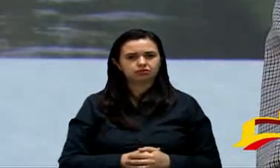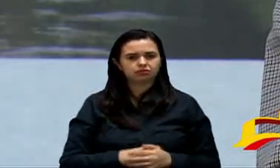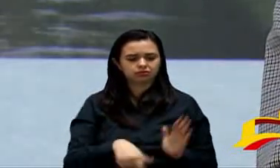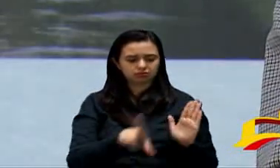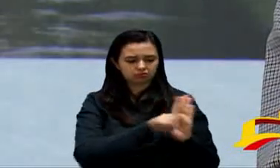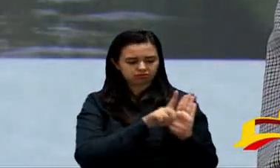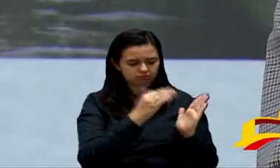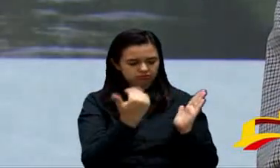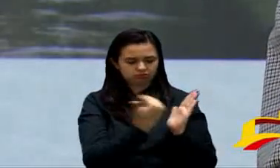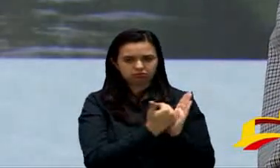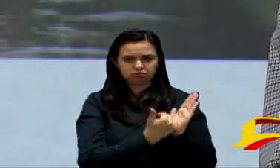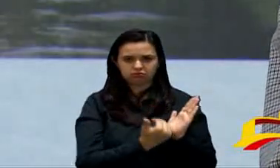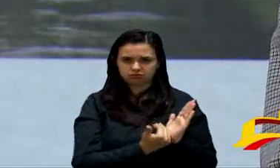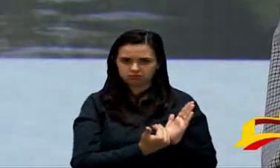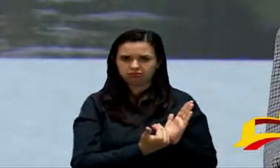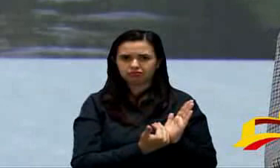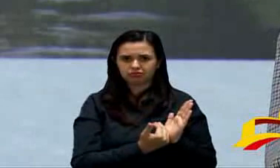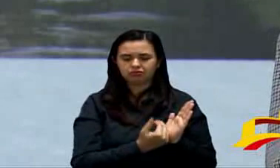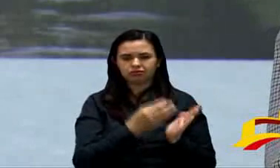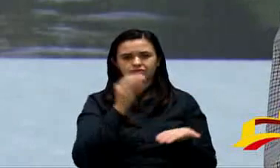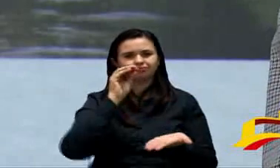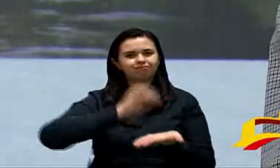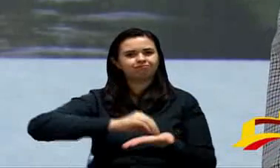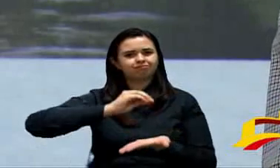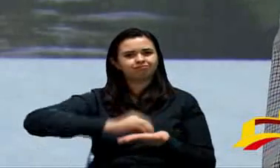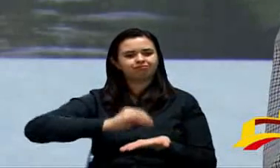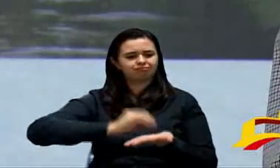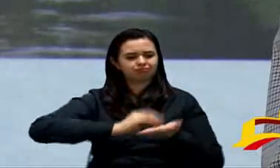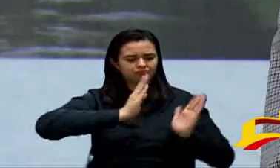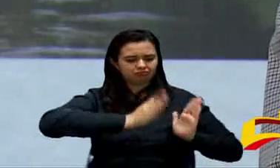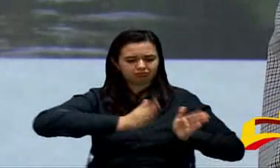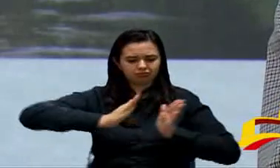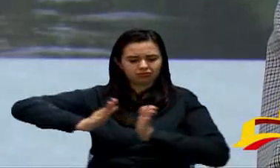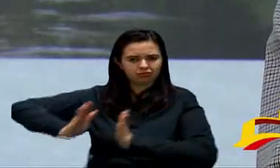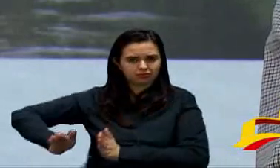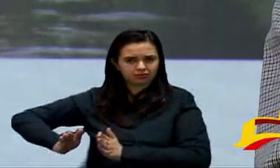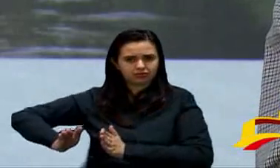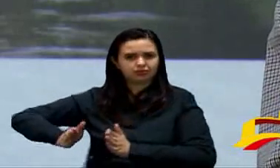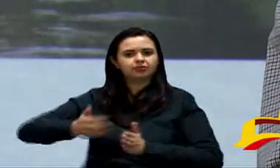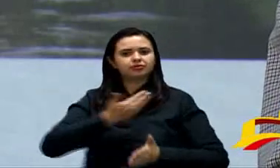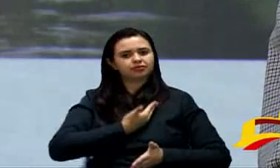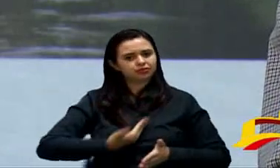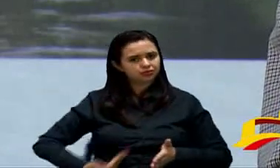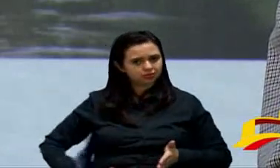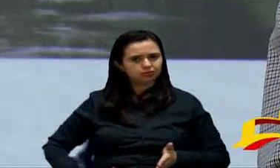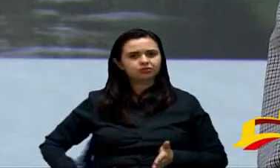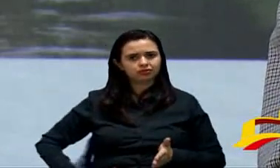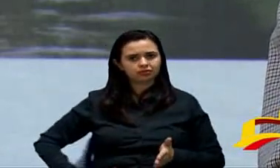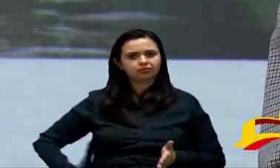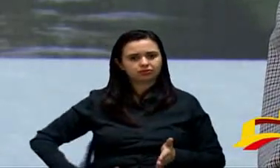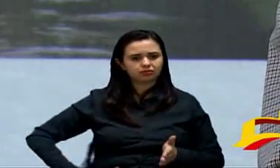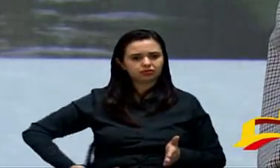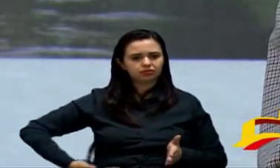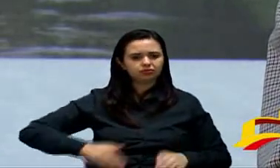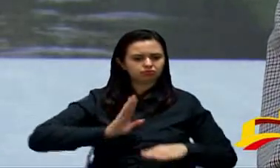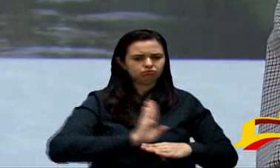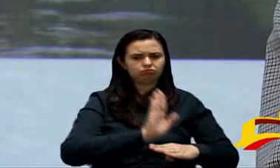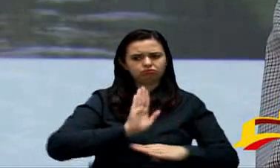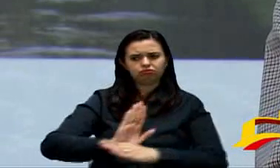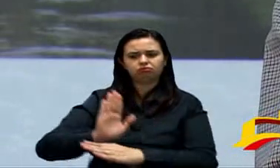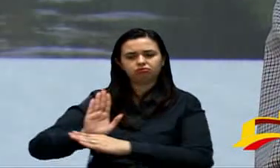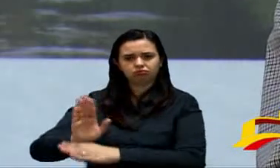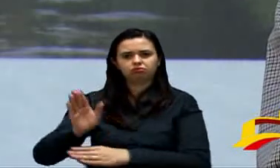já flagrante e notória falta de coordenação nacional por parte do governo federal, no enfrentamento da emergência de saúde